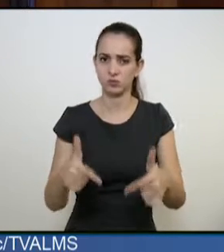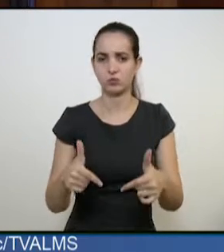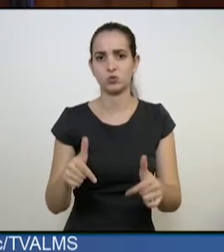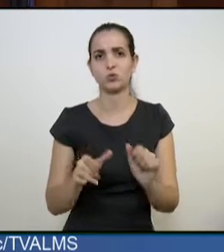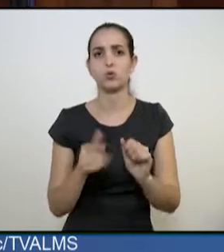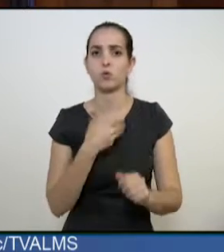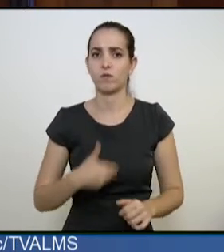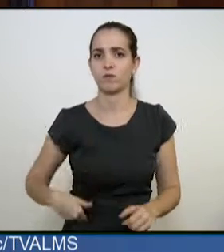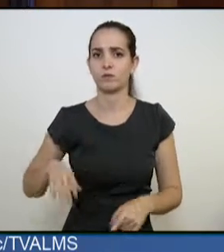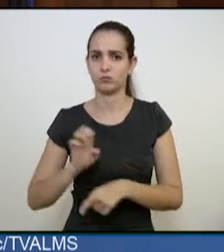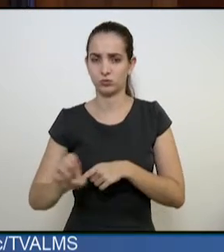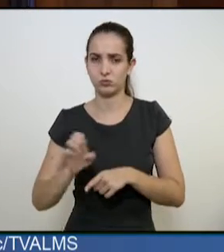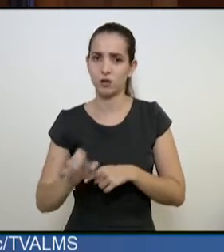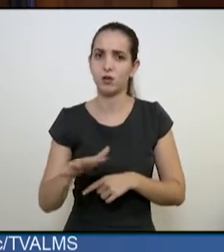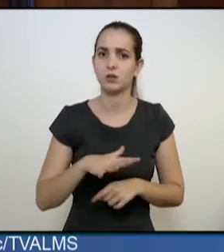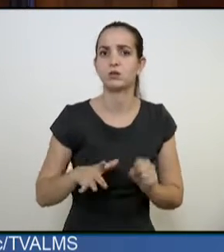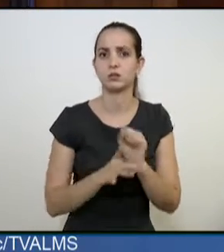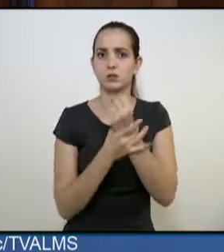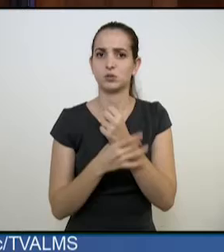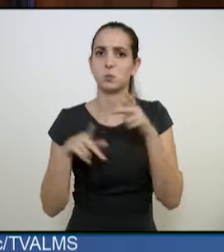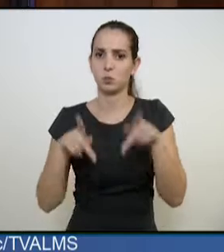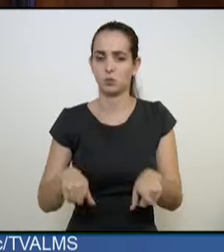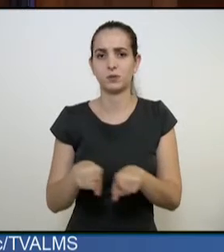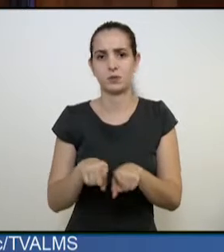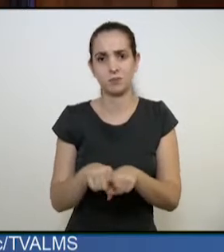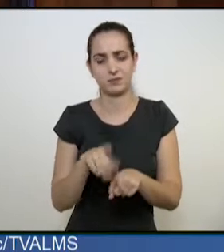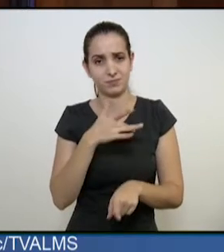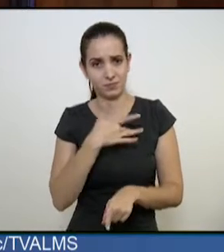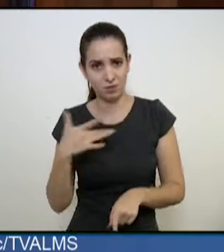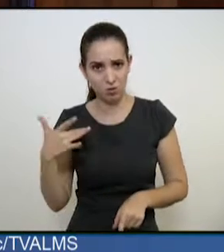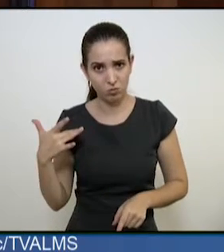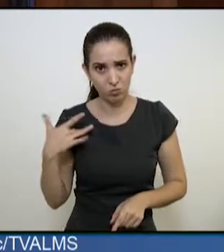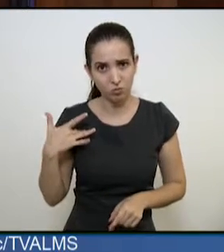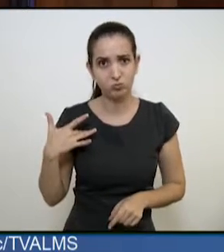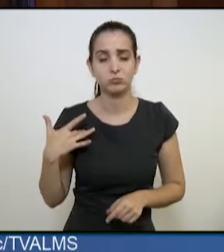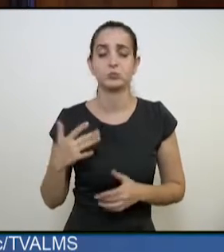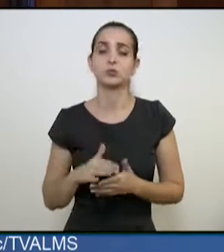segurança pública e na área da Secretaria de Saúde, para